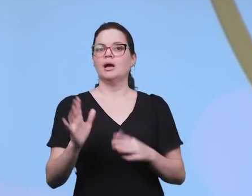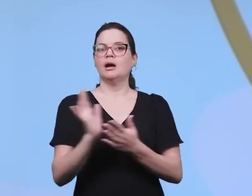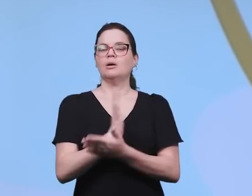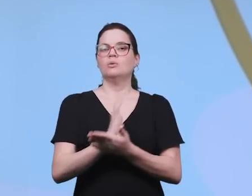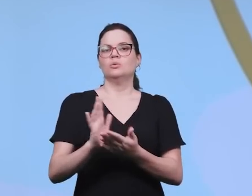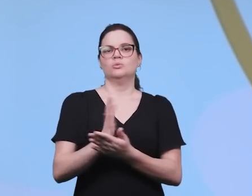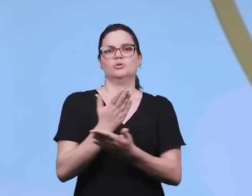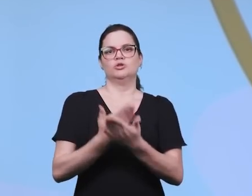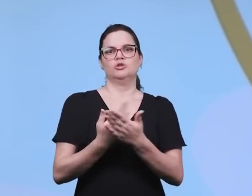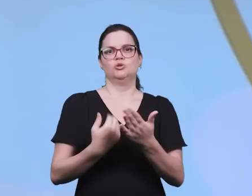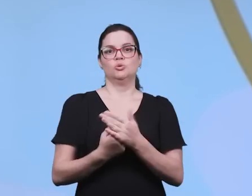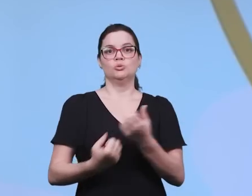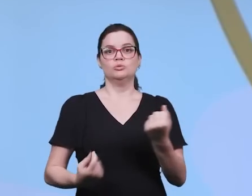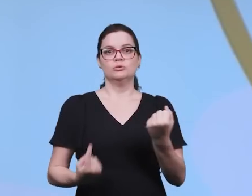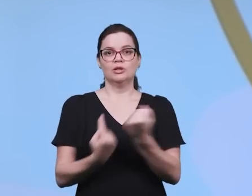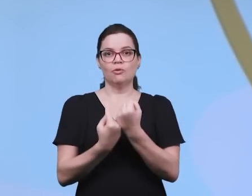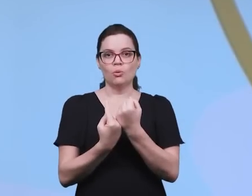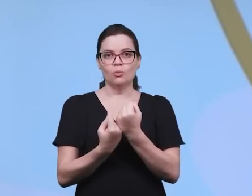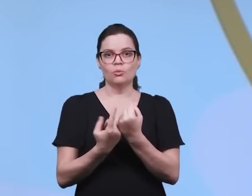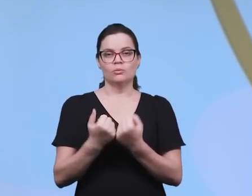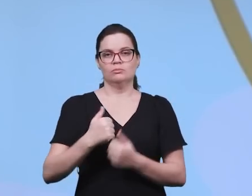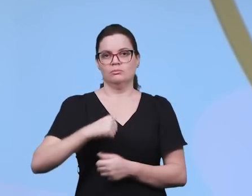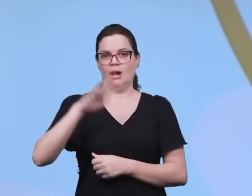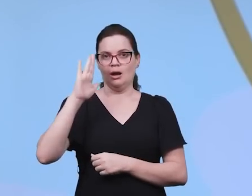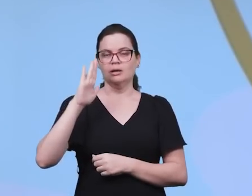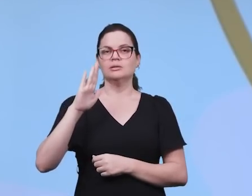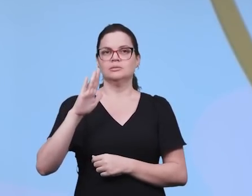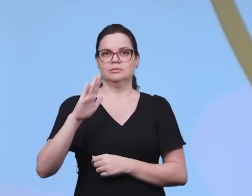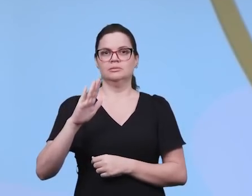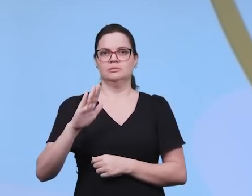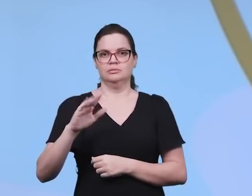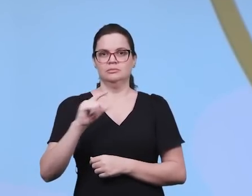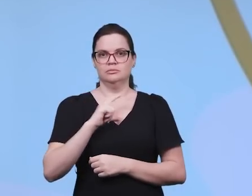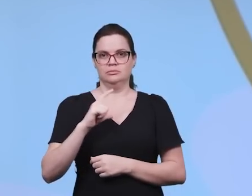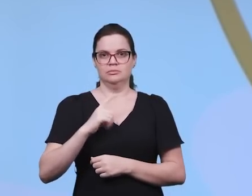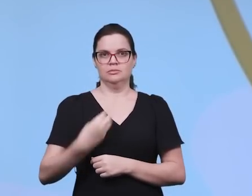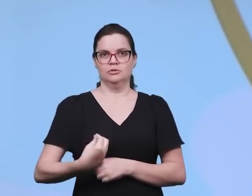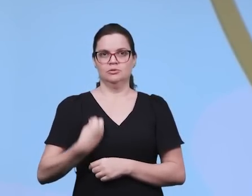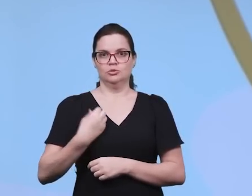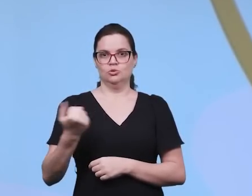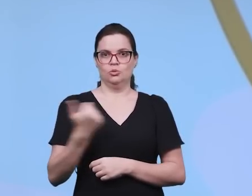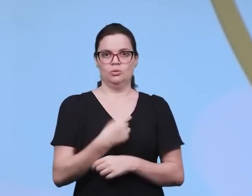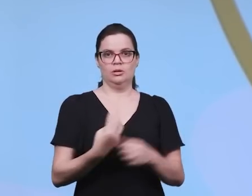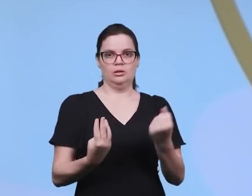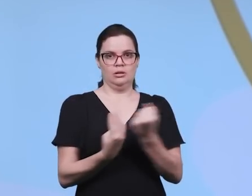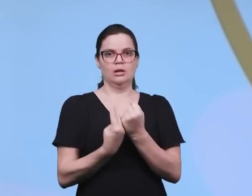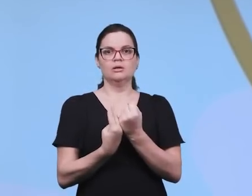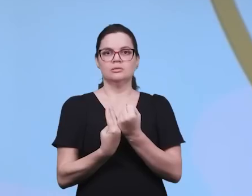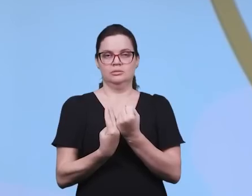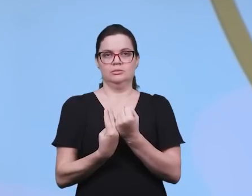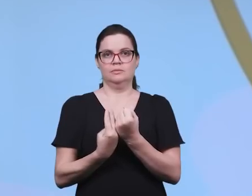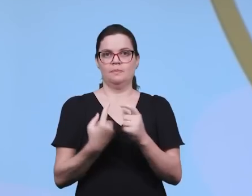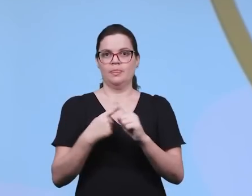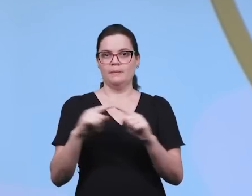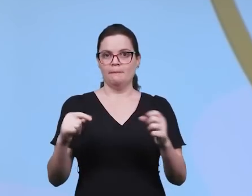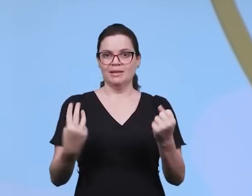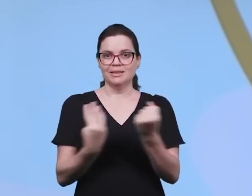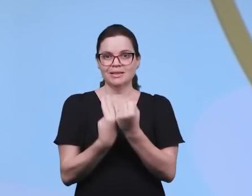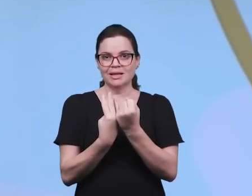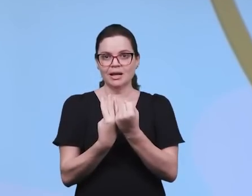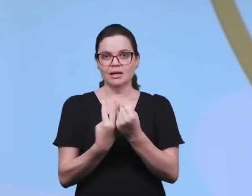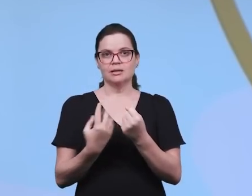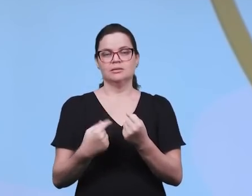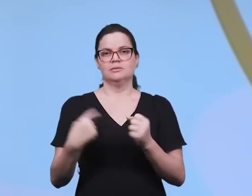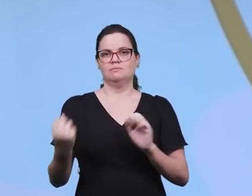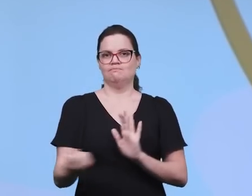que autistas de nível 1 são muito maior o número de prevalência deles do que do nível 3, inclusive. Só que o nível 3 ele